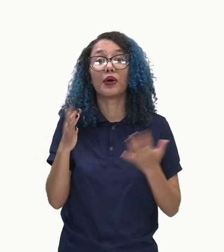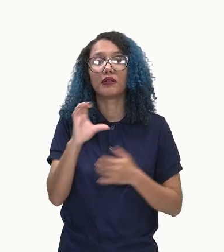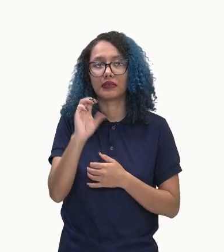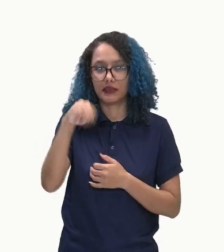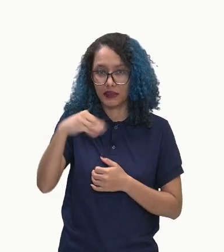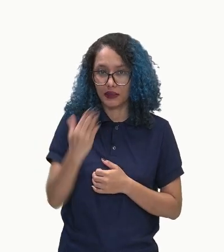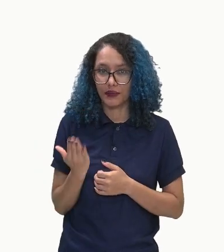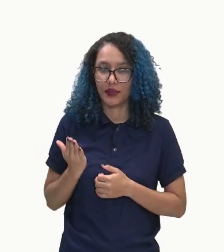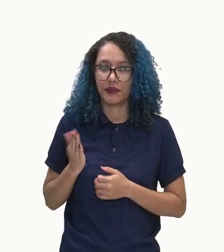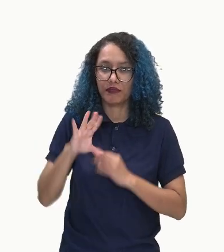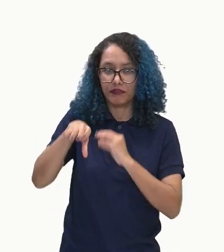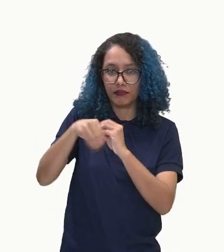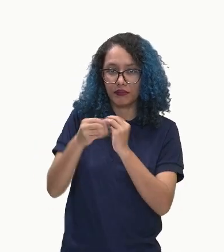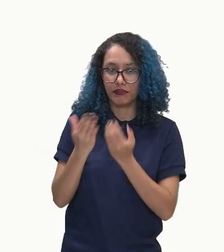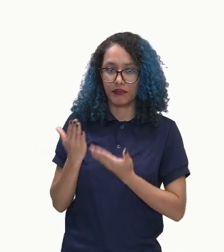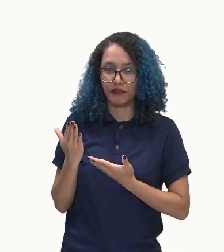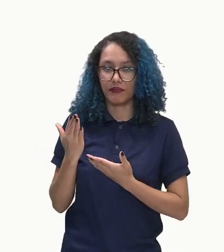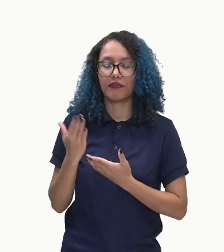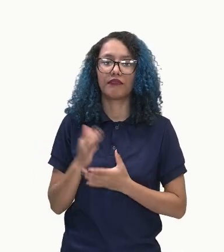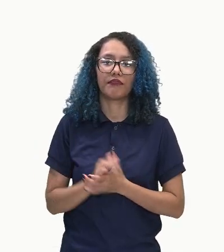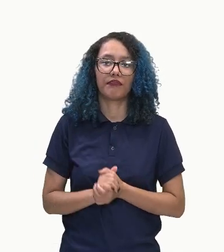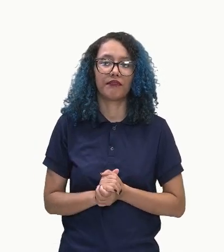centímetro. Beleza?